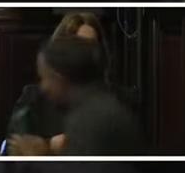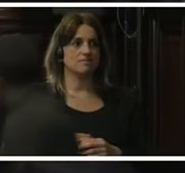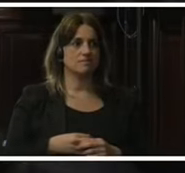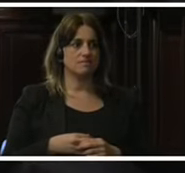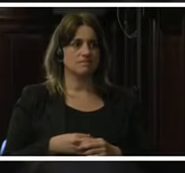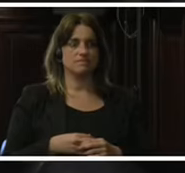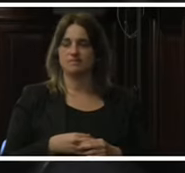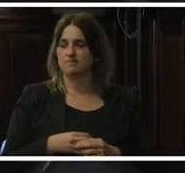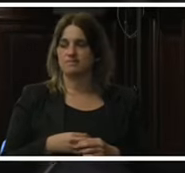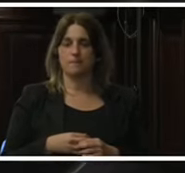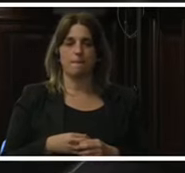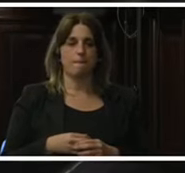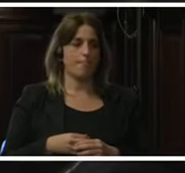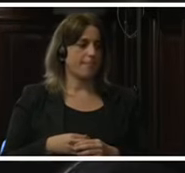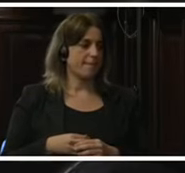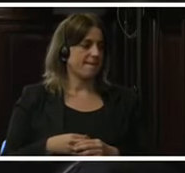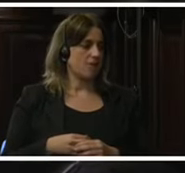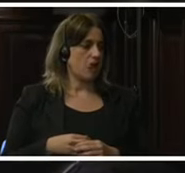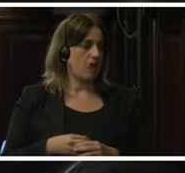eu abro inglês